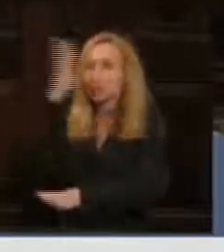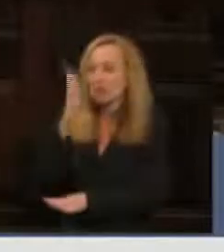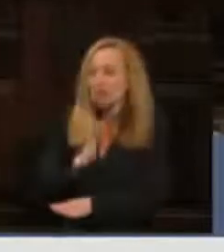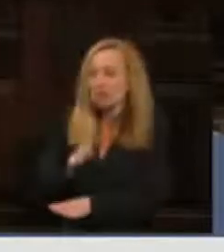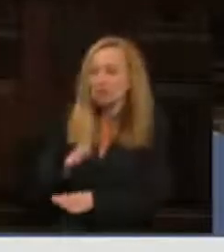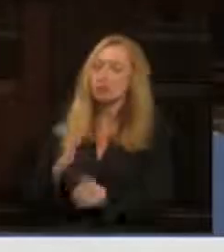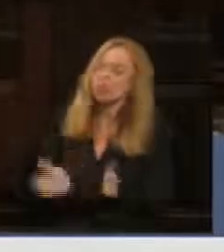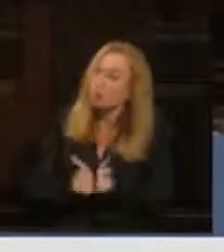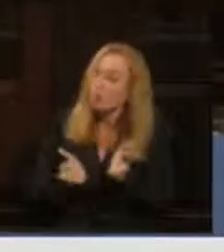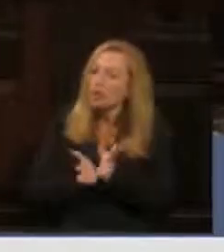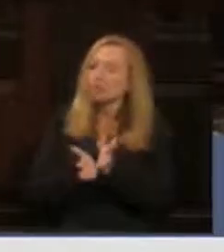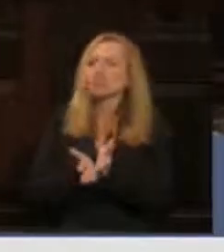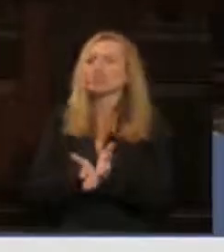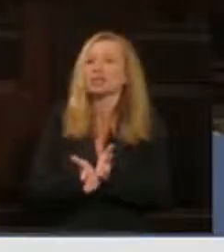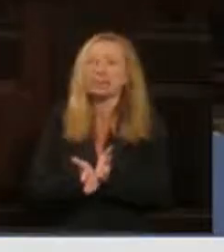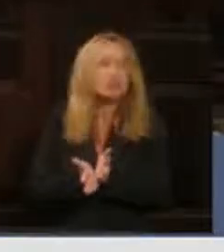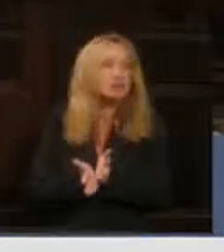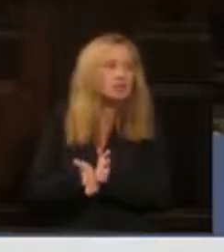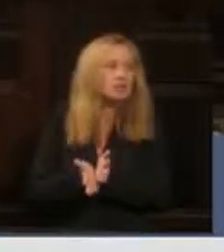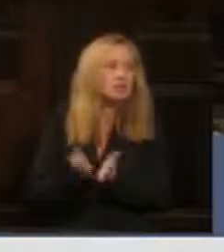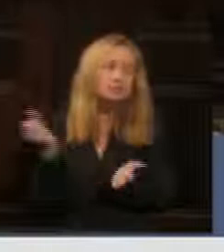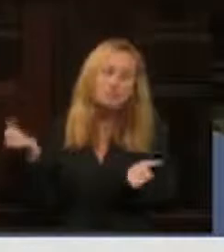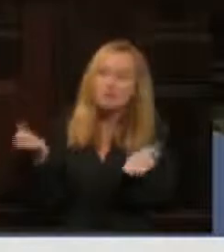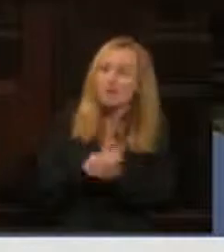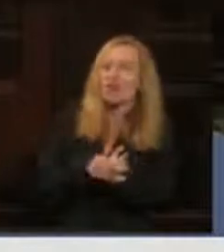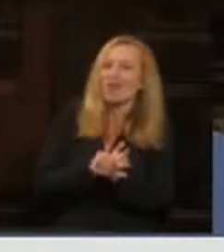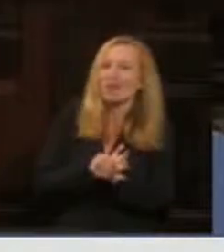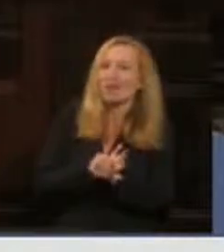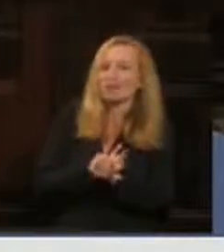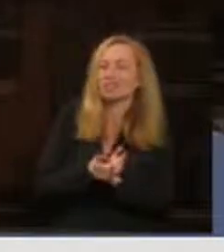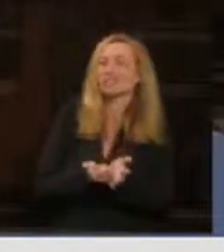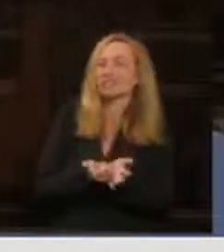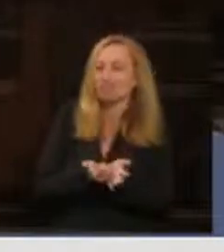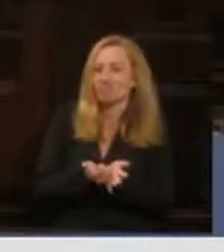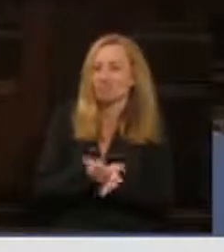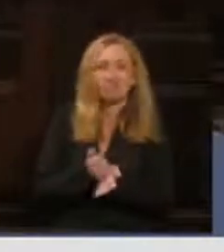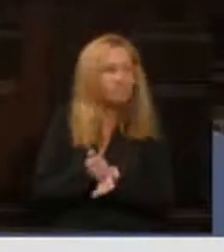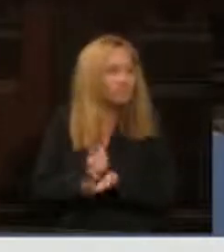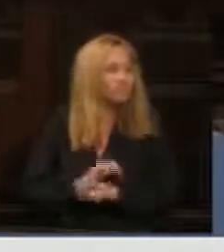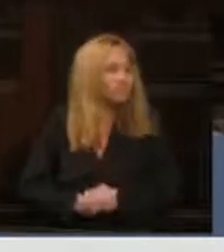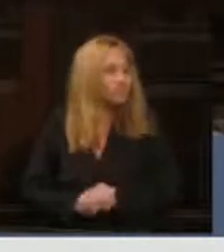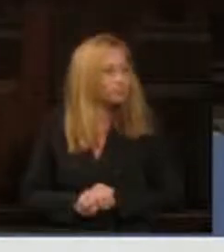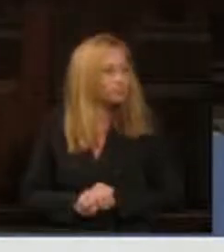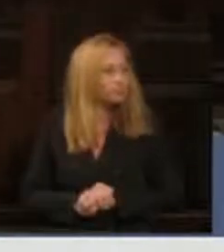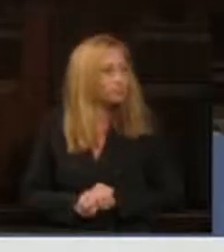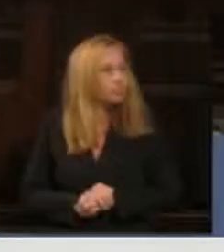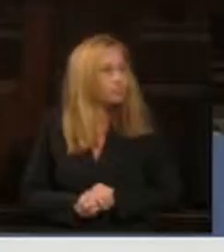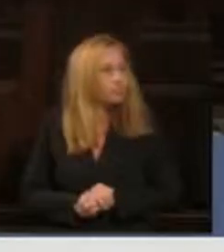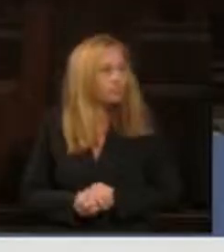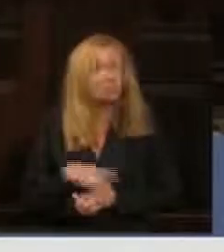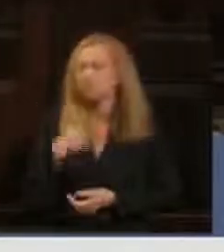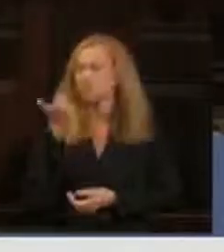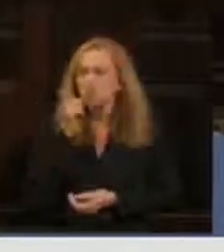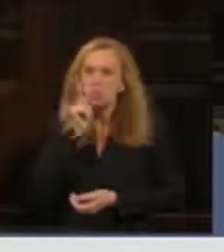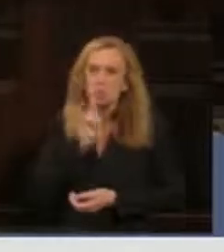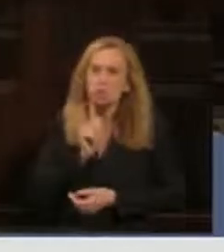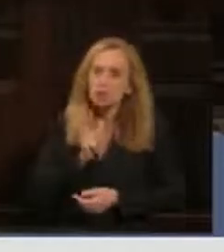pobreza ainda é marcada pela cor da pele. A gente não conseguiu